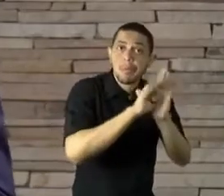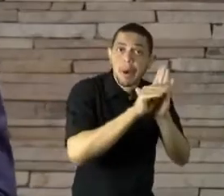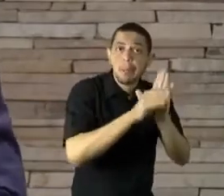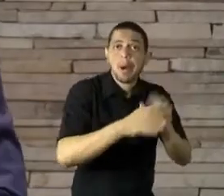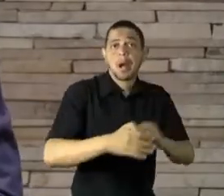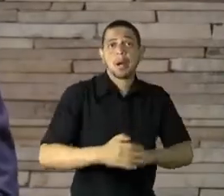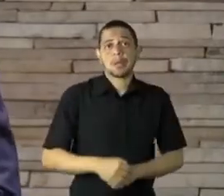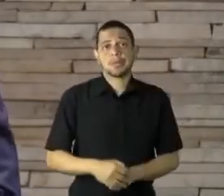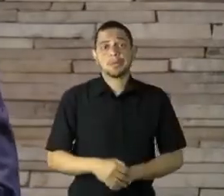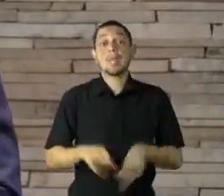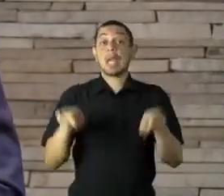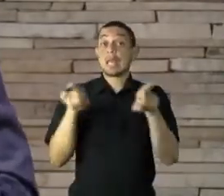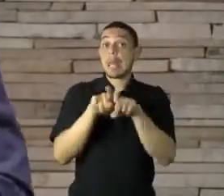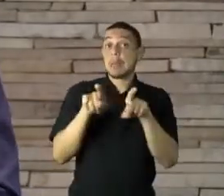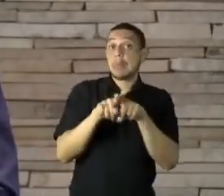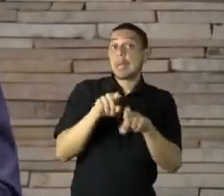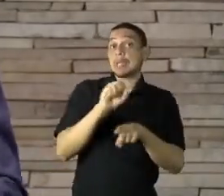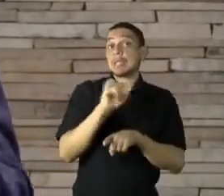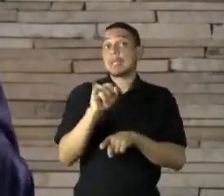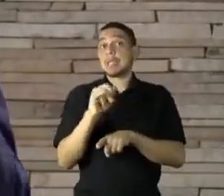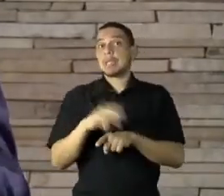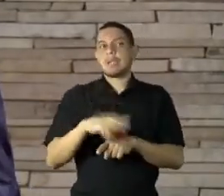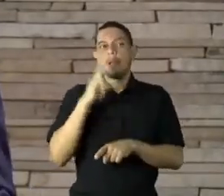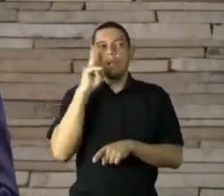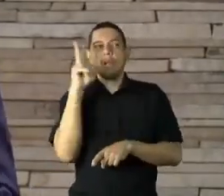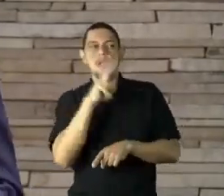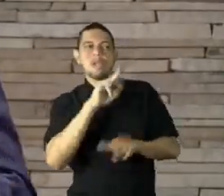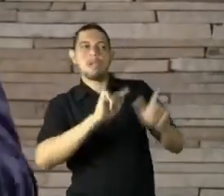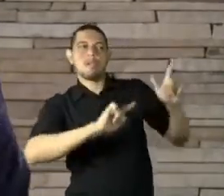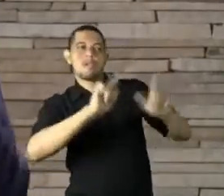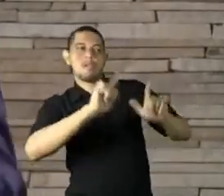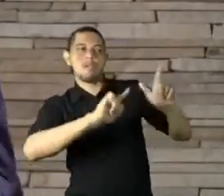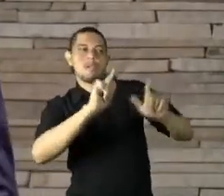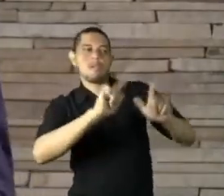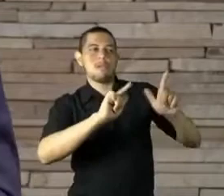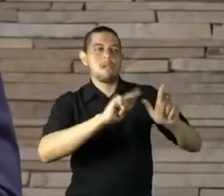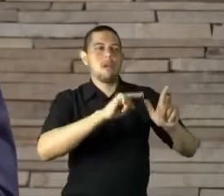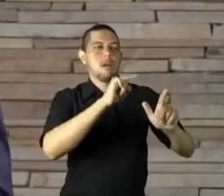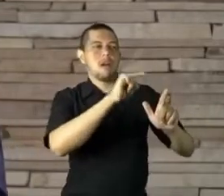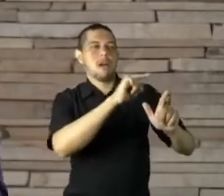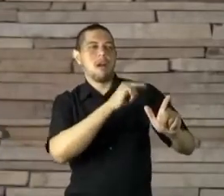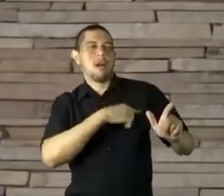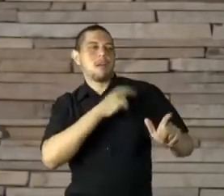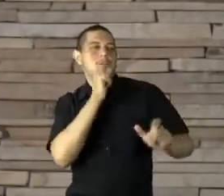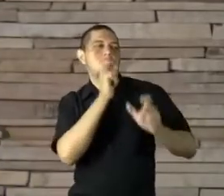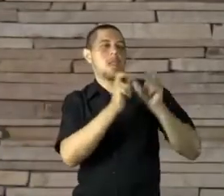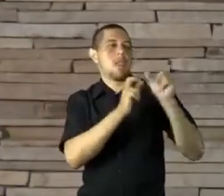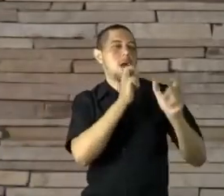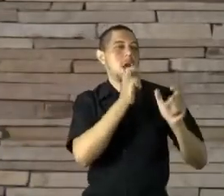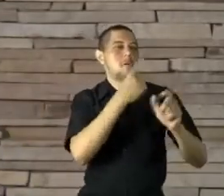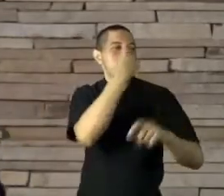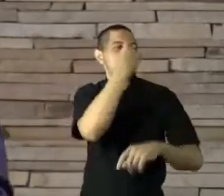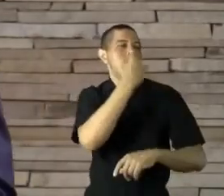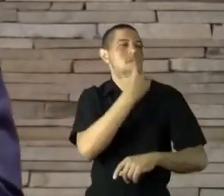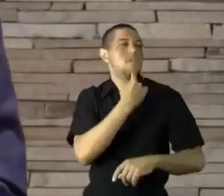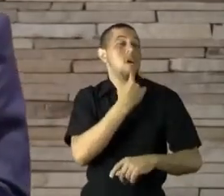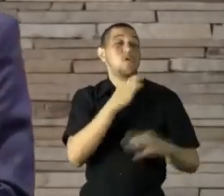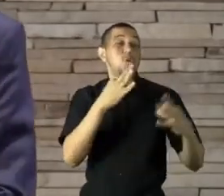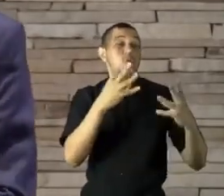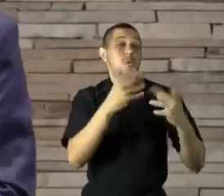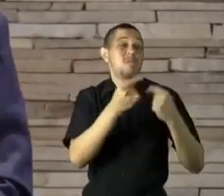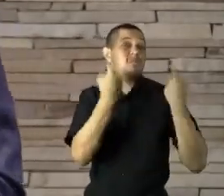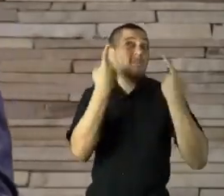favorito de televisão Apesar dele estar cheio de palavras imagens e ideias que são totalmente ofensivas a